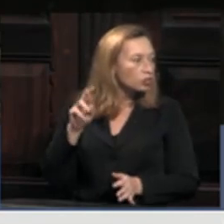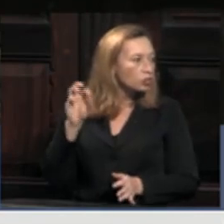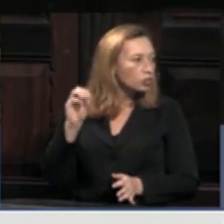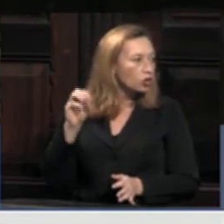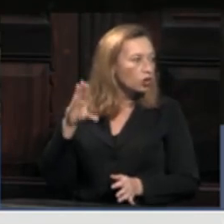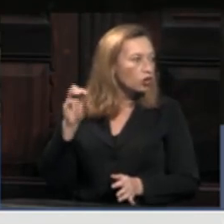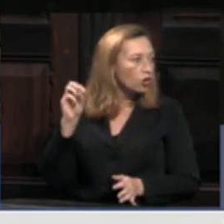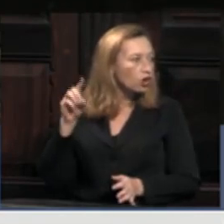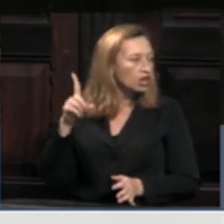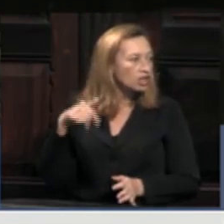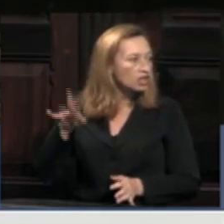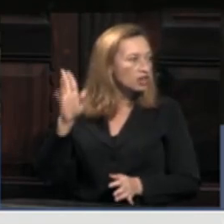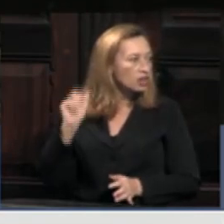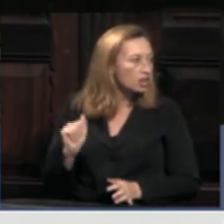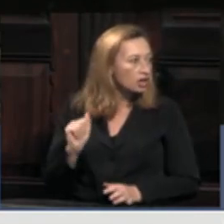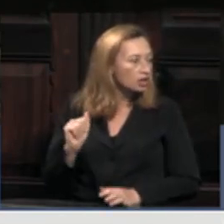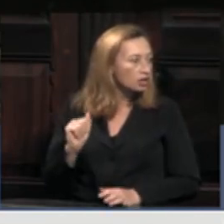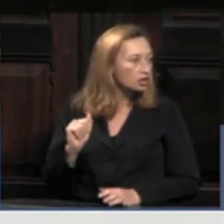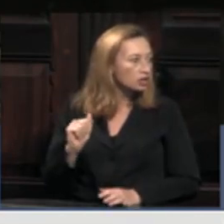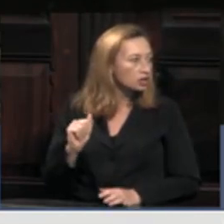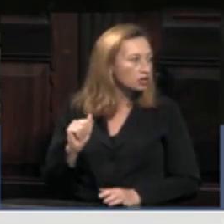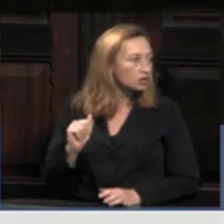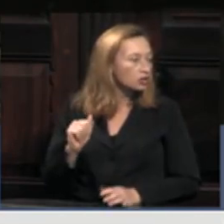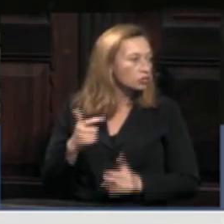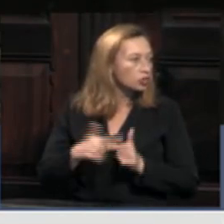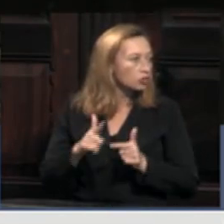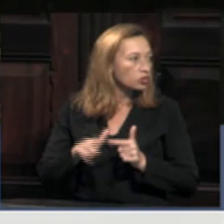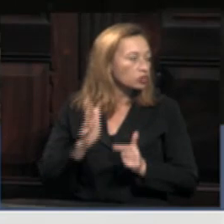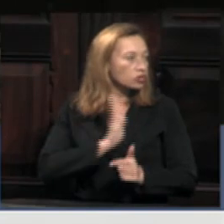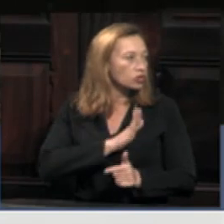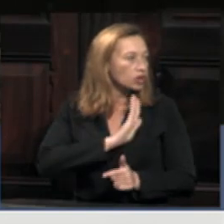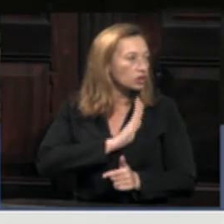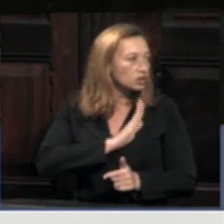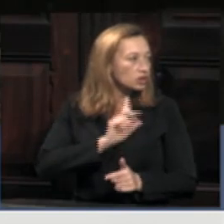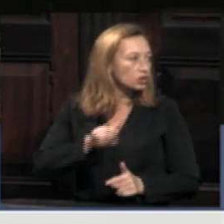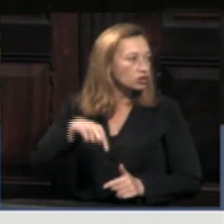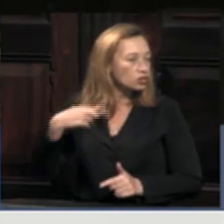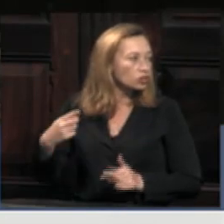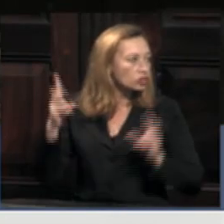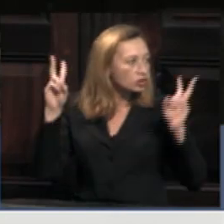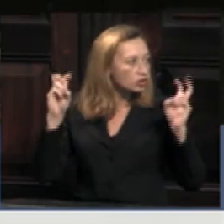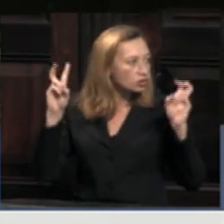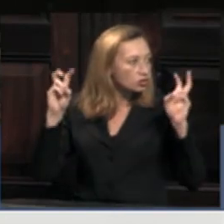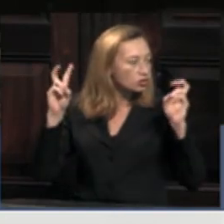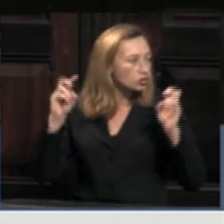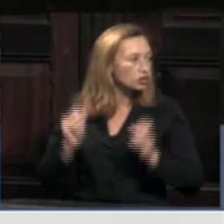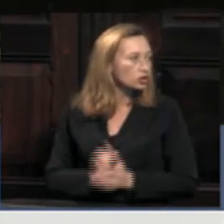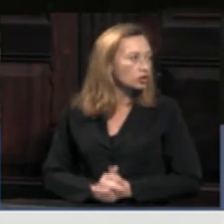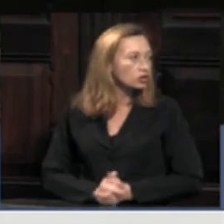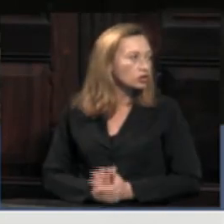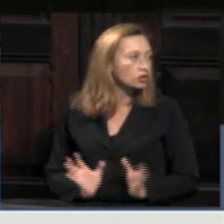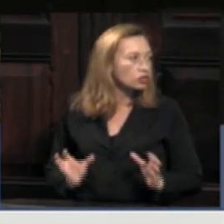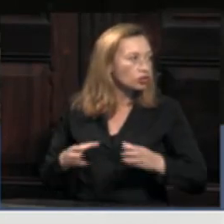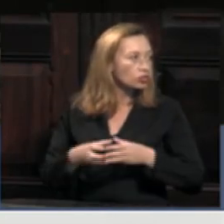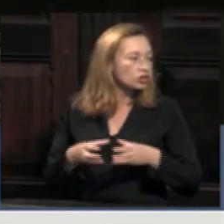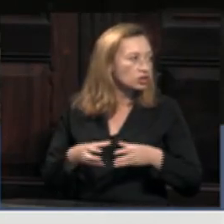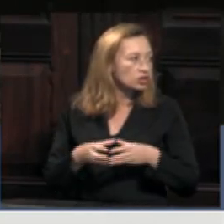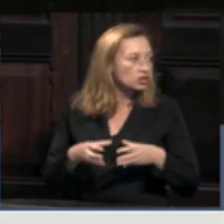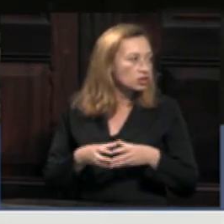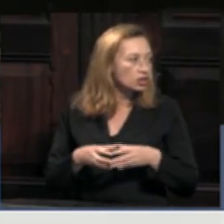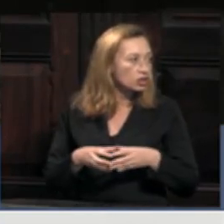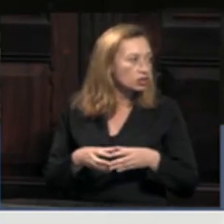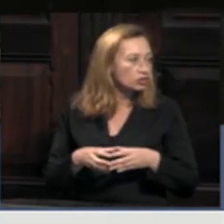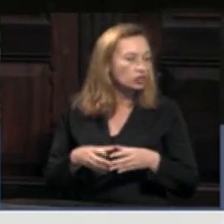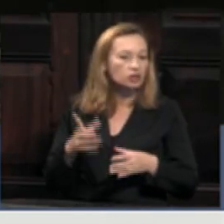em pacientes da rede pública de saúde do Estado do Rio de Janeiro e da outras providências. Pendente parecer da Comissão de Emendas Constitucionais,